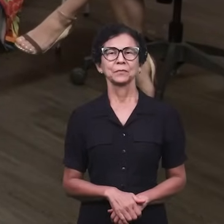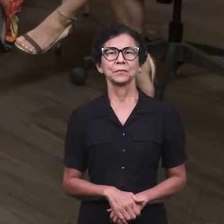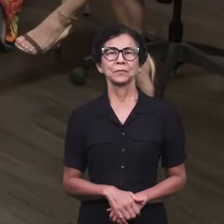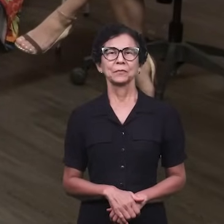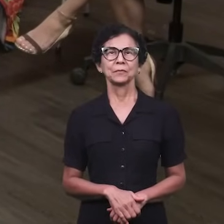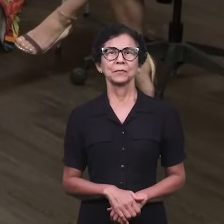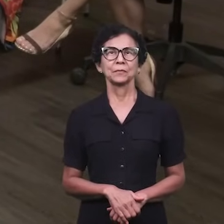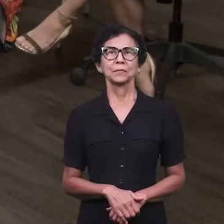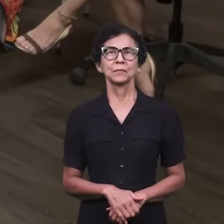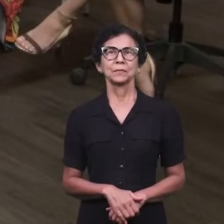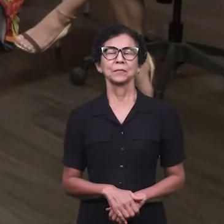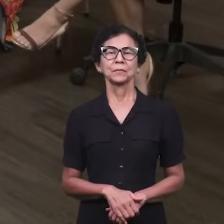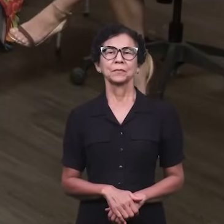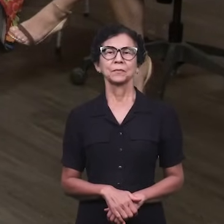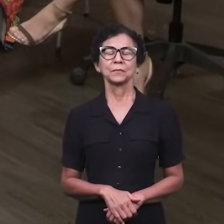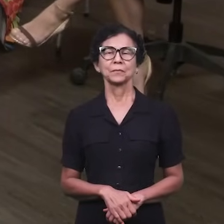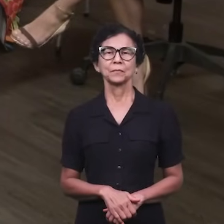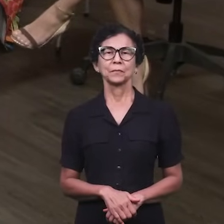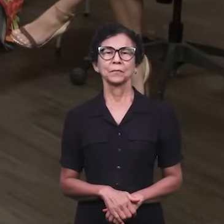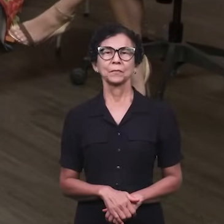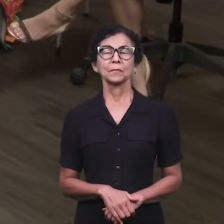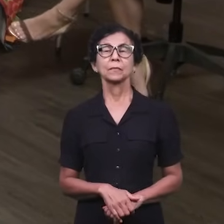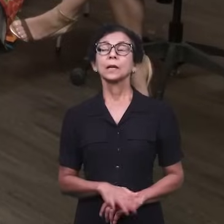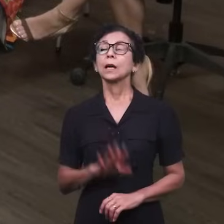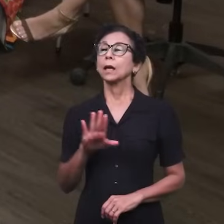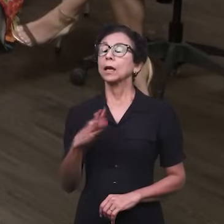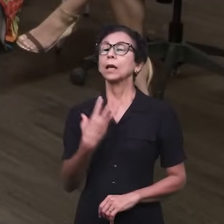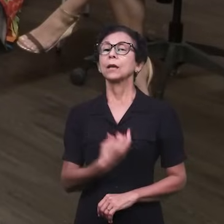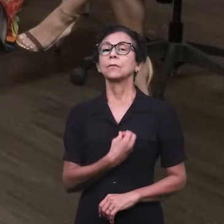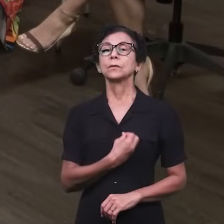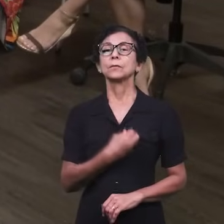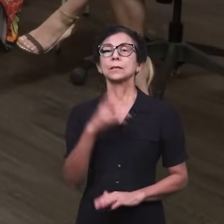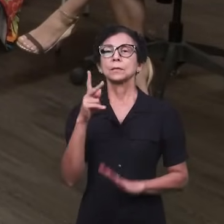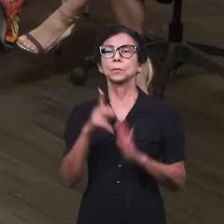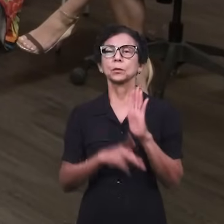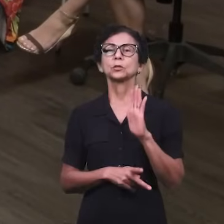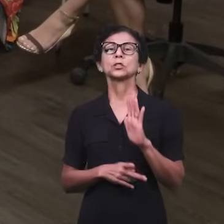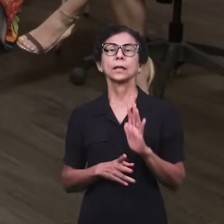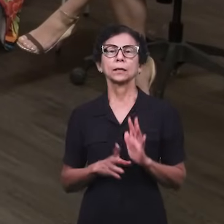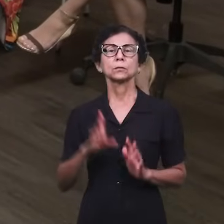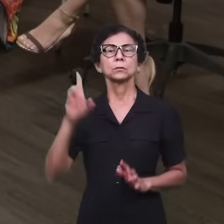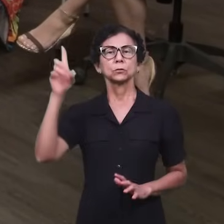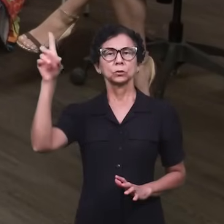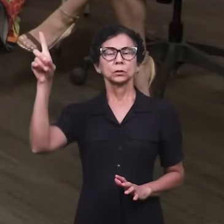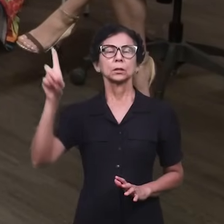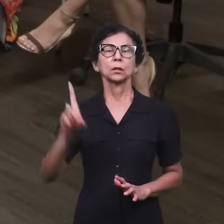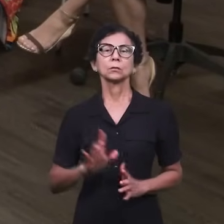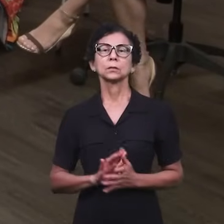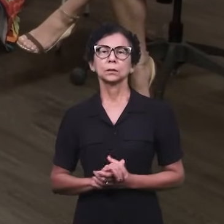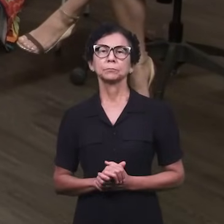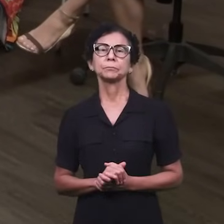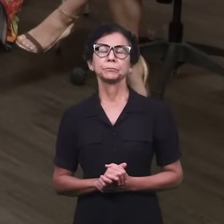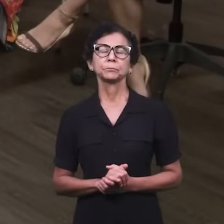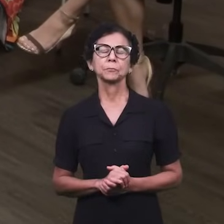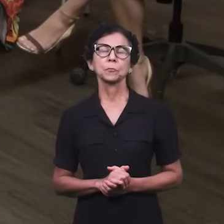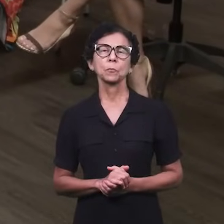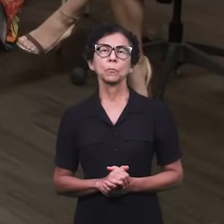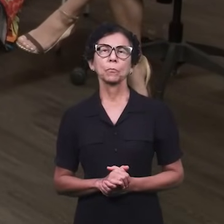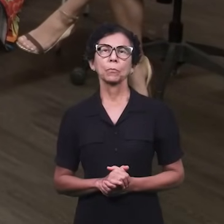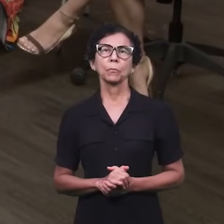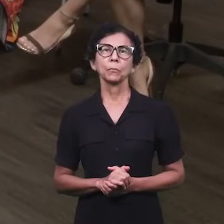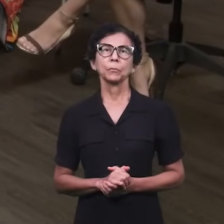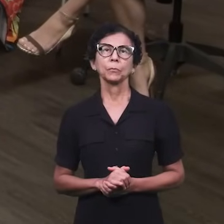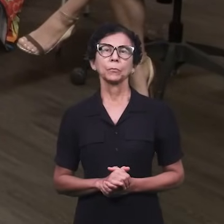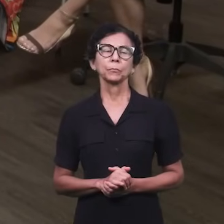né e não se não estar eh não abrir mão da Aliança da Arca da Aliança do Senhor amém ah a